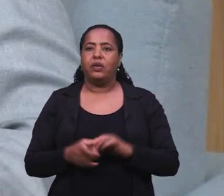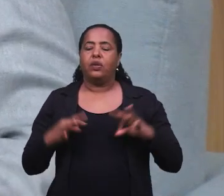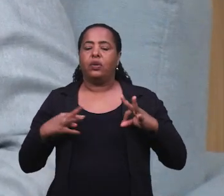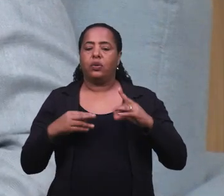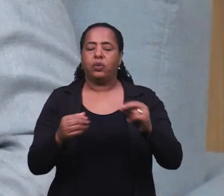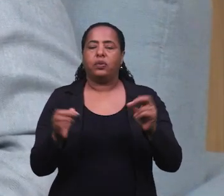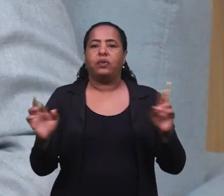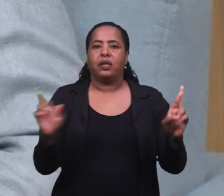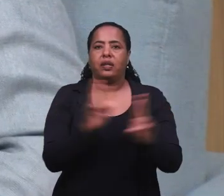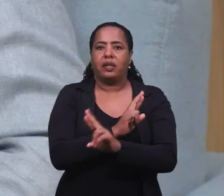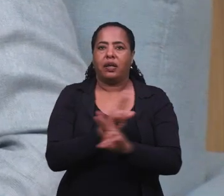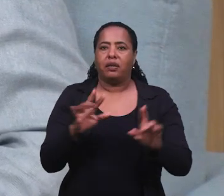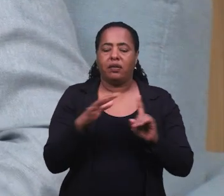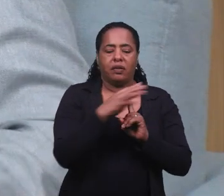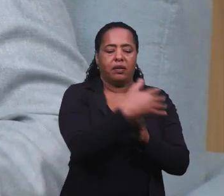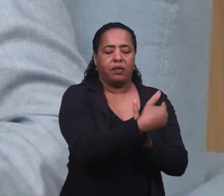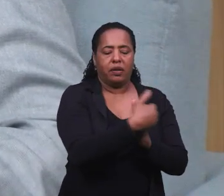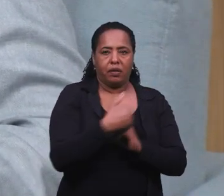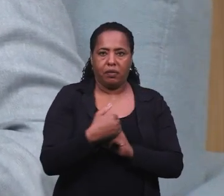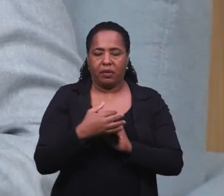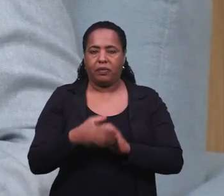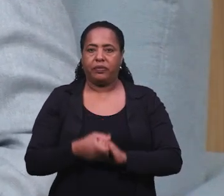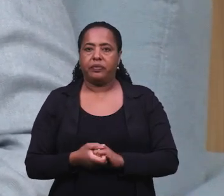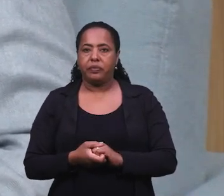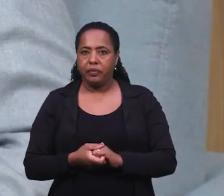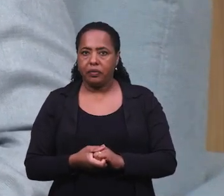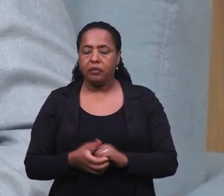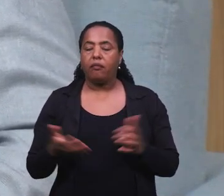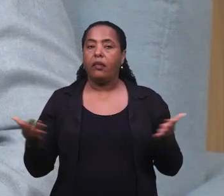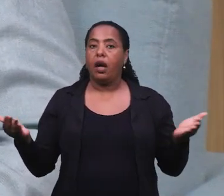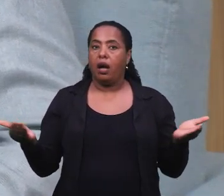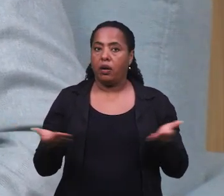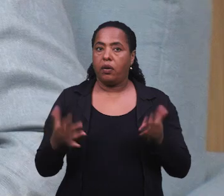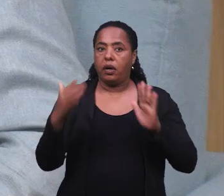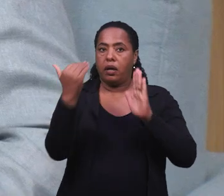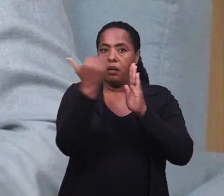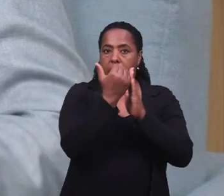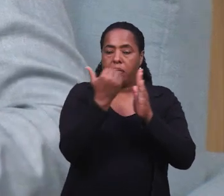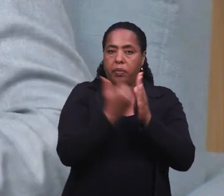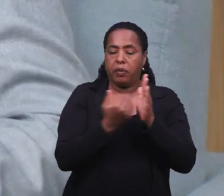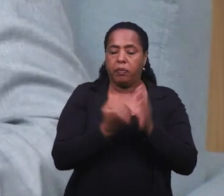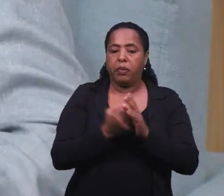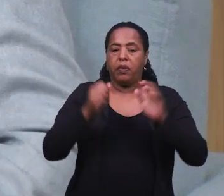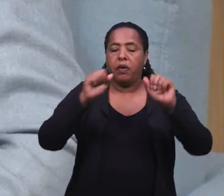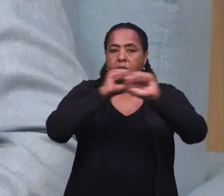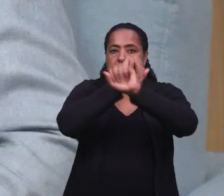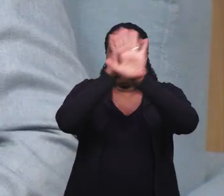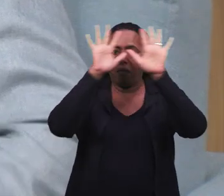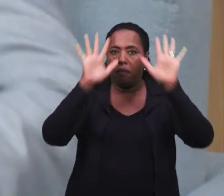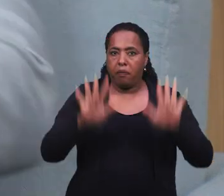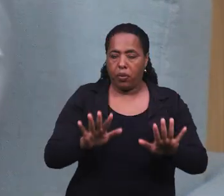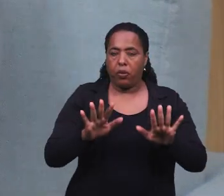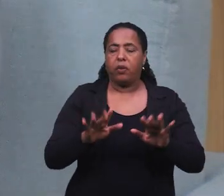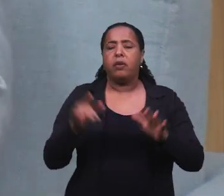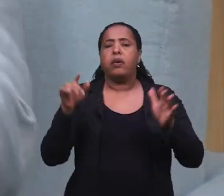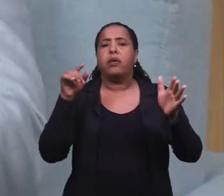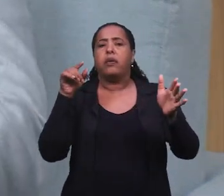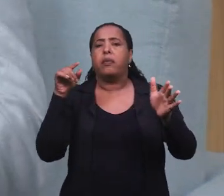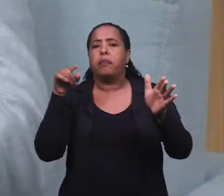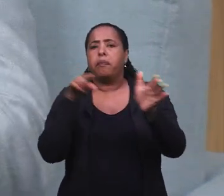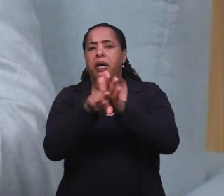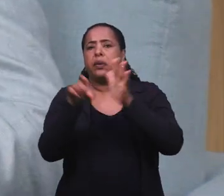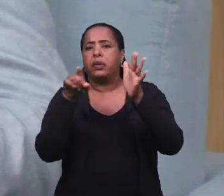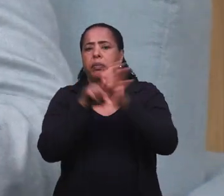aqui participando conosco deste programa. Ele vai nos responder. Ele não está aqui